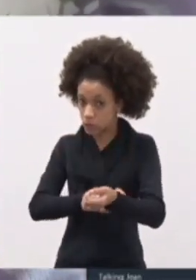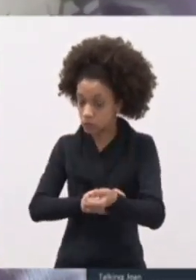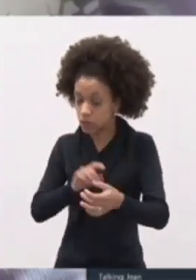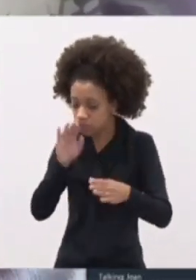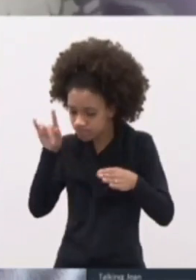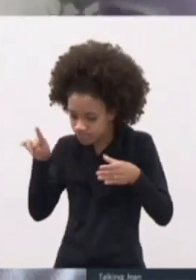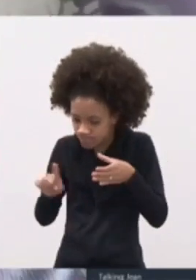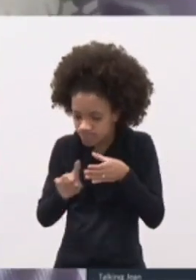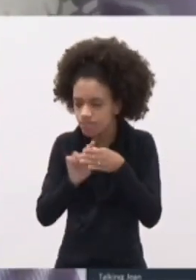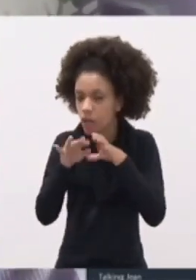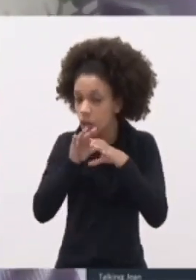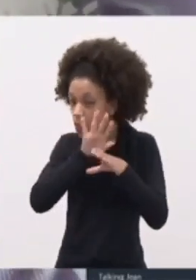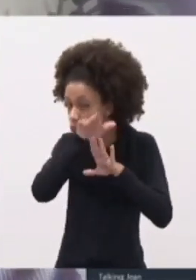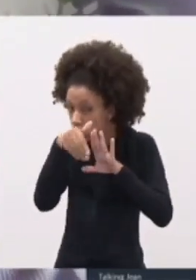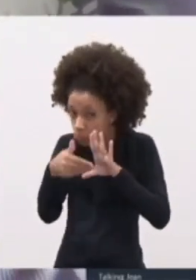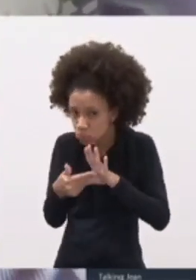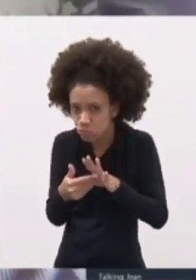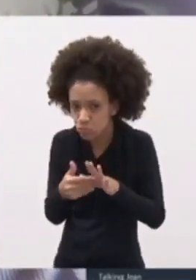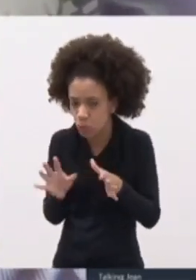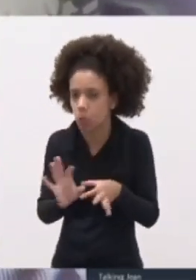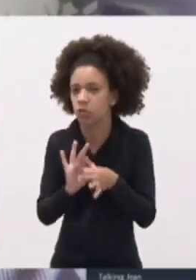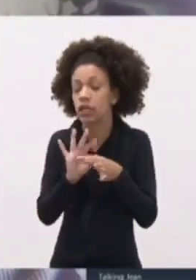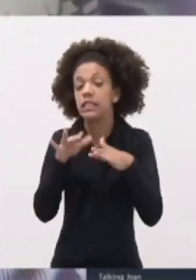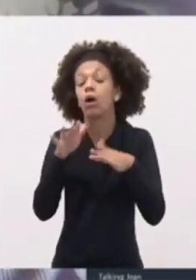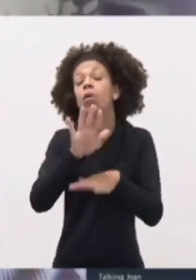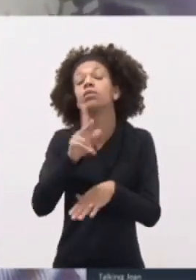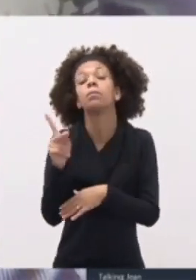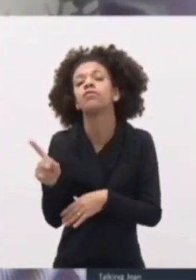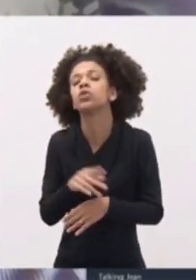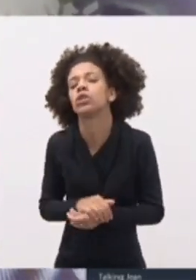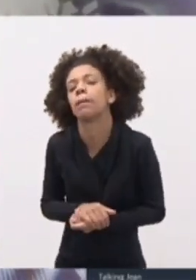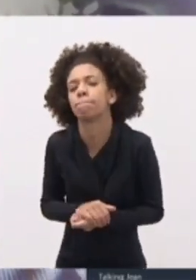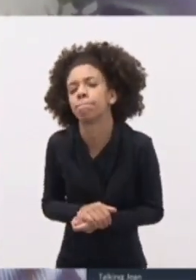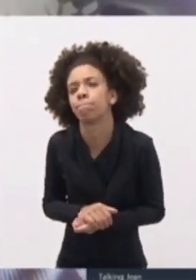envolvido. Então, quando você, enquanto professora, é,